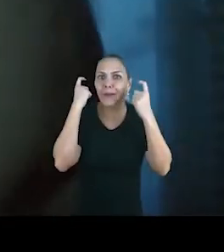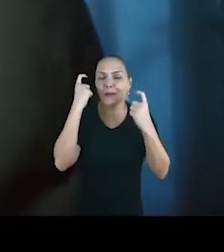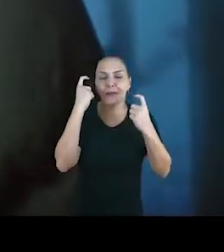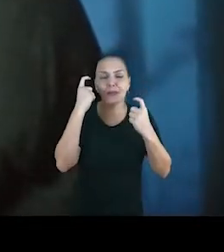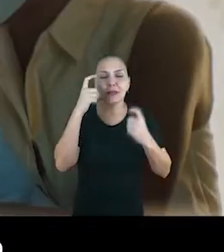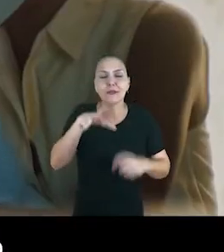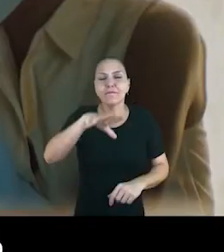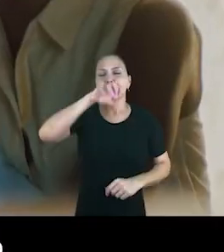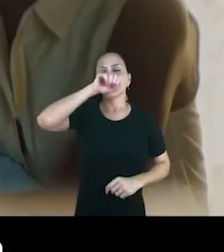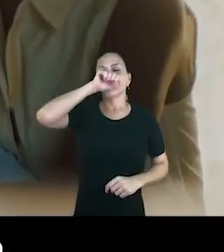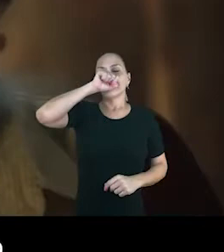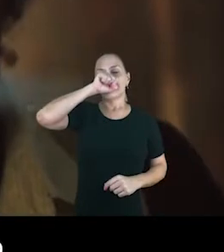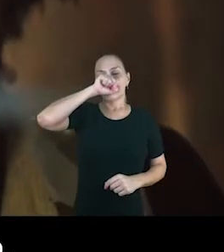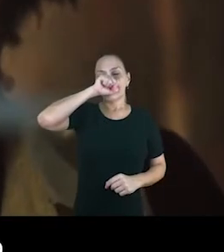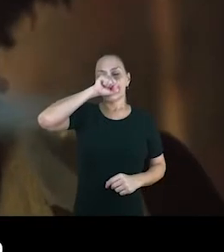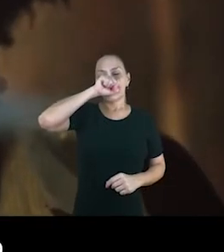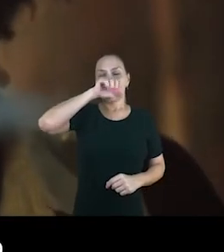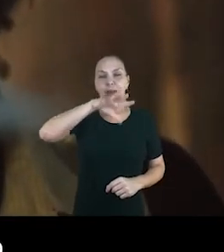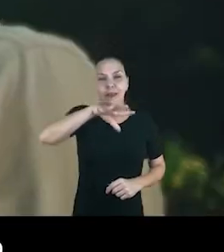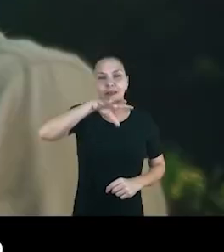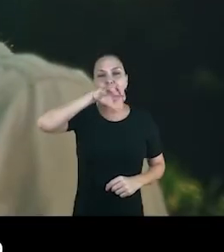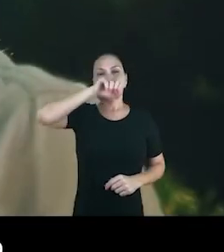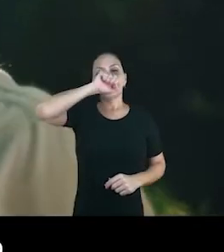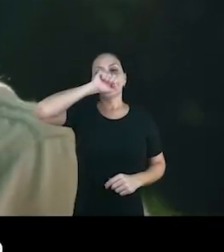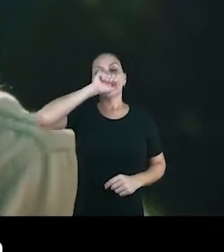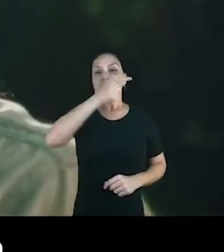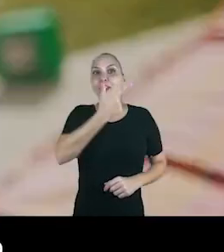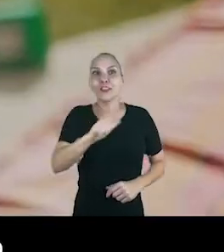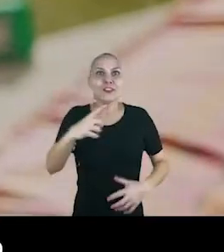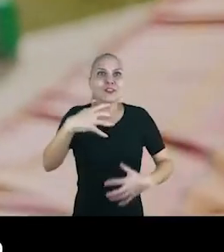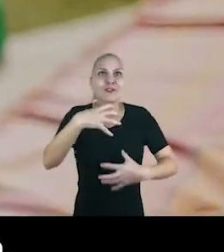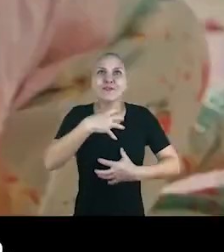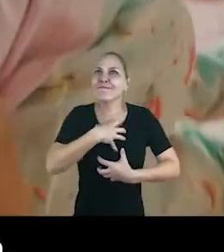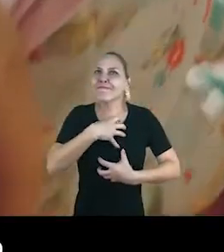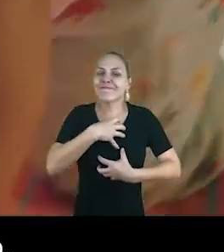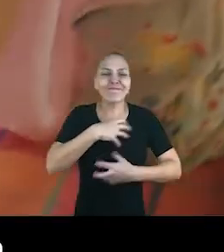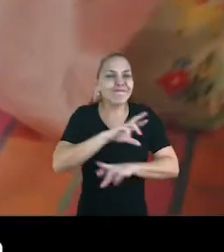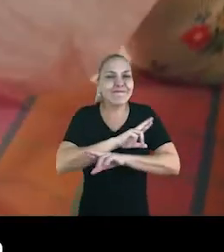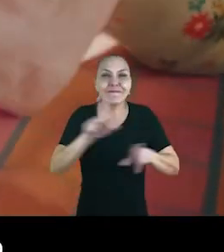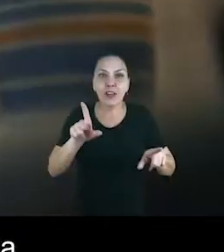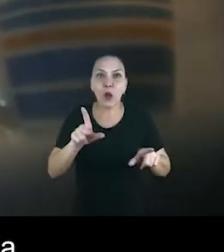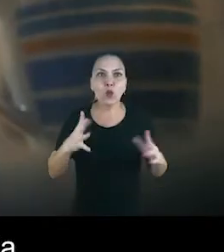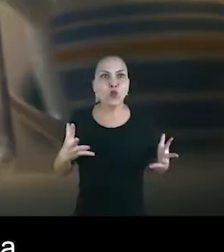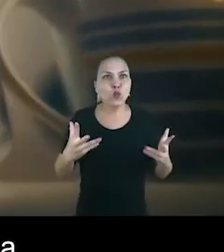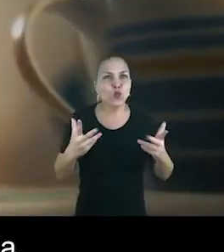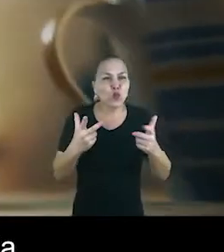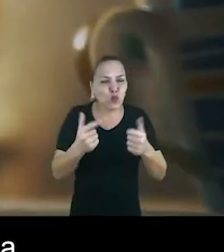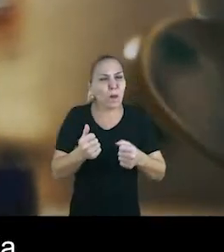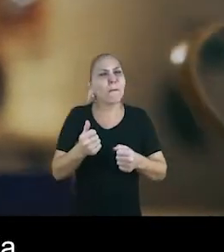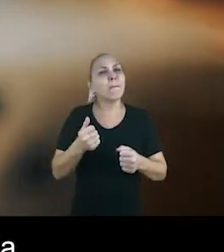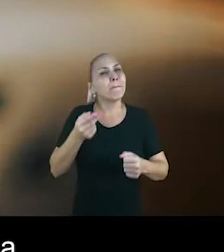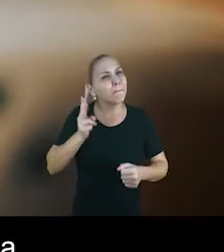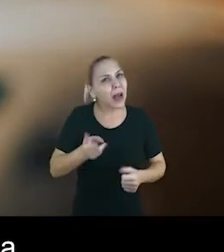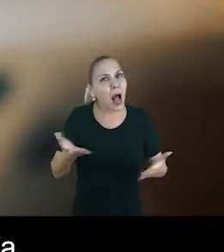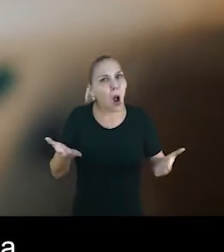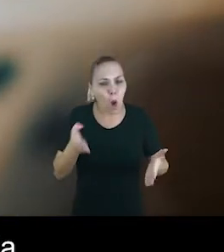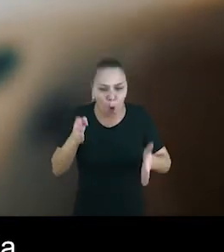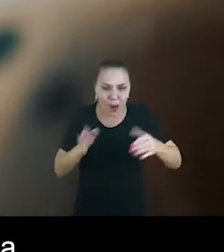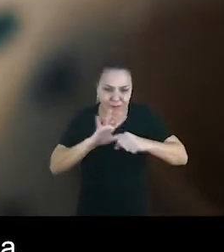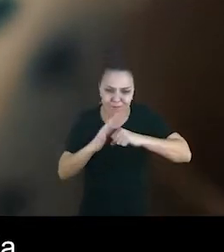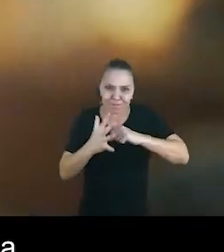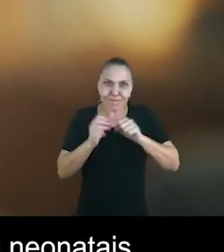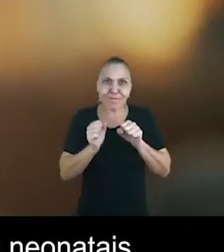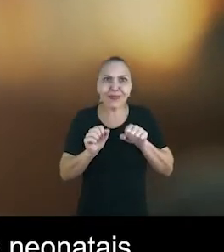preocupar, suspirar e suspirar de novo, só que de outro jeito. E depois de tudo isso, mesmo